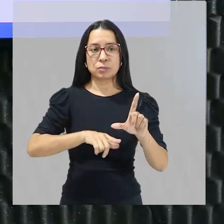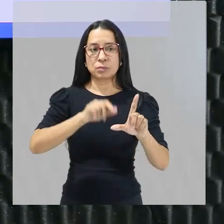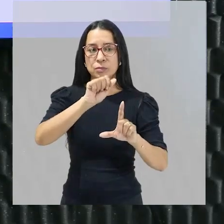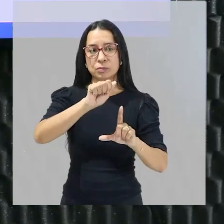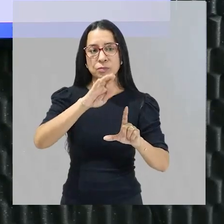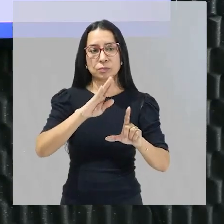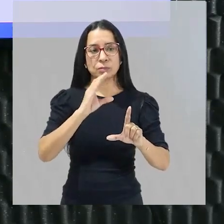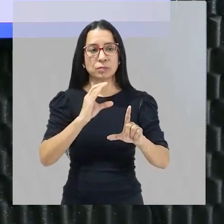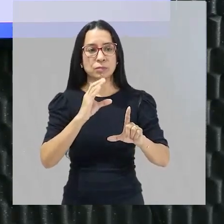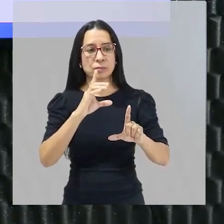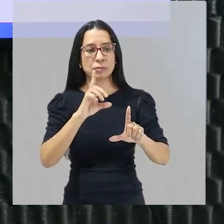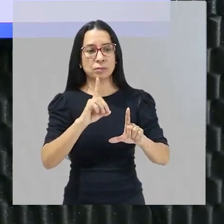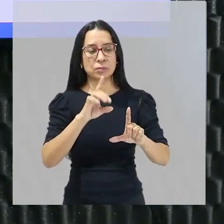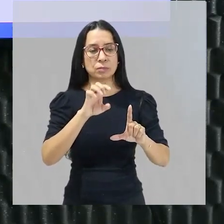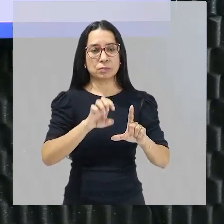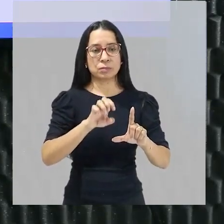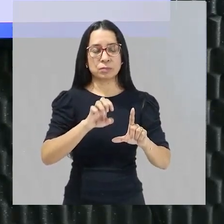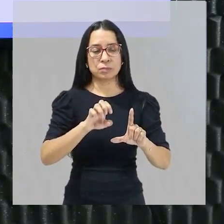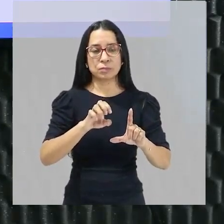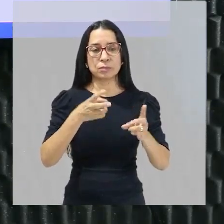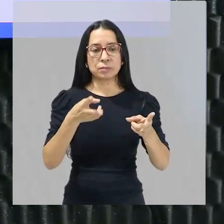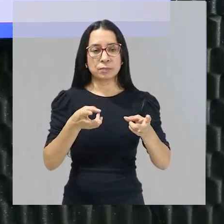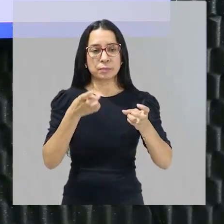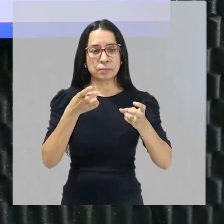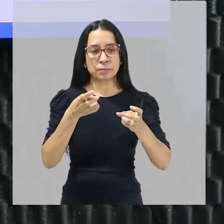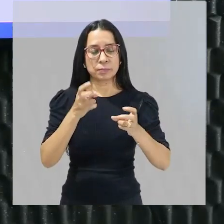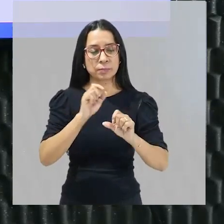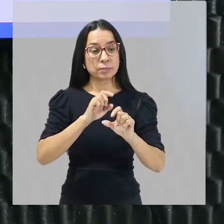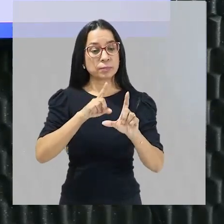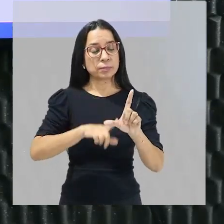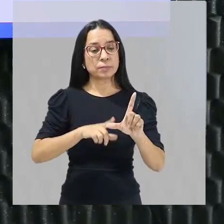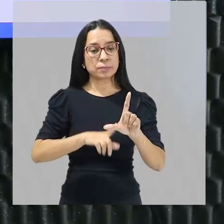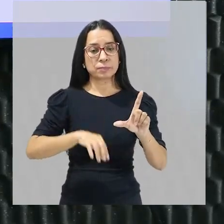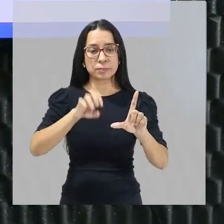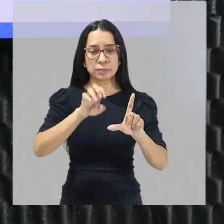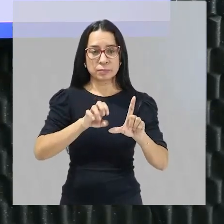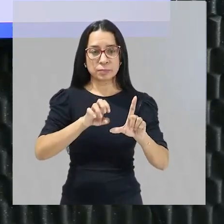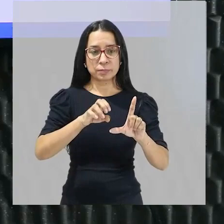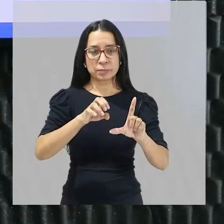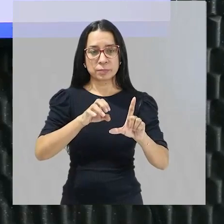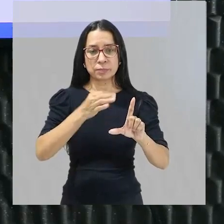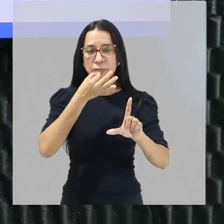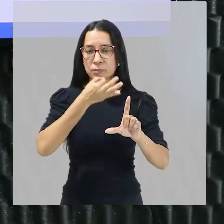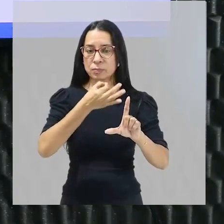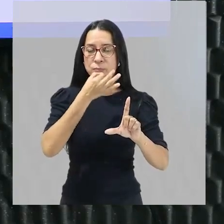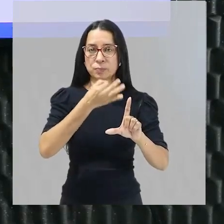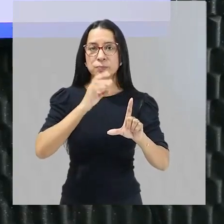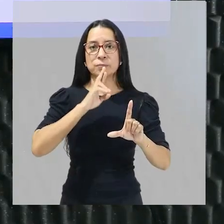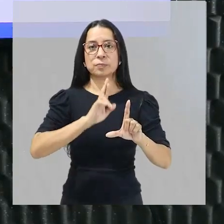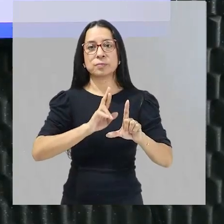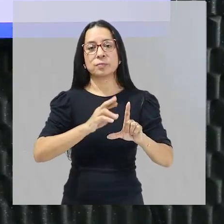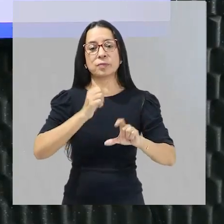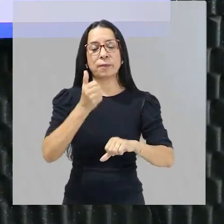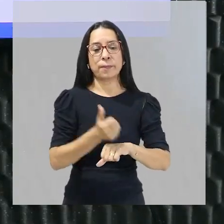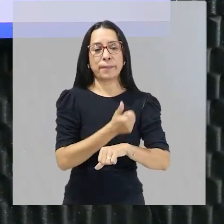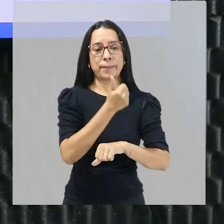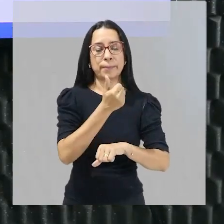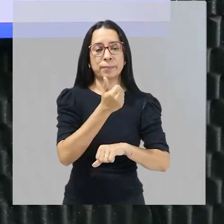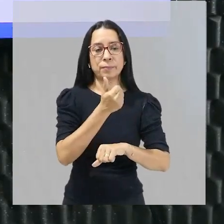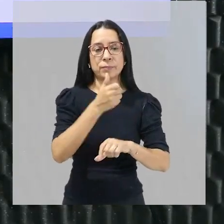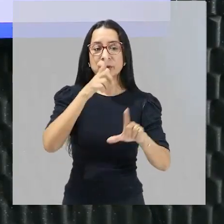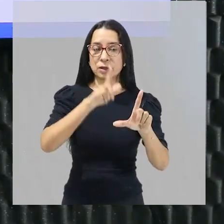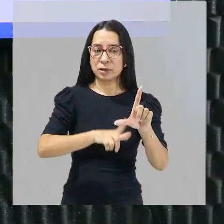perceber que a letra E aparece como uma sugestão de resposta muito melhor. Entre a letra D e a letra